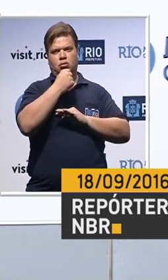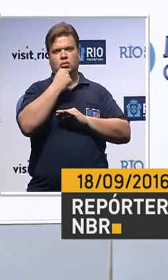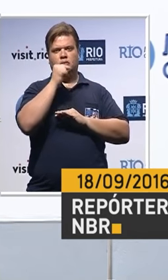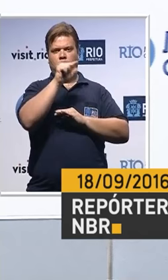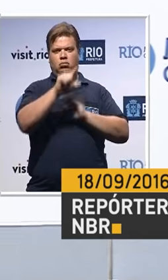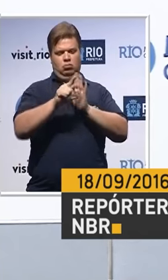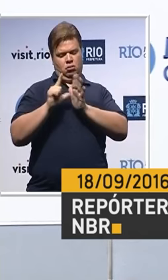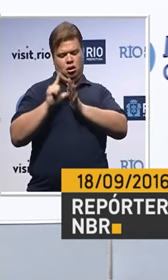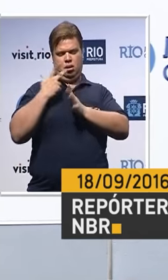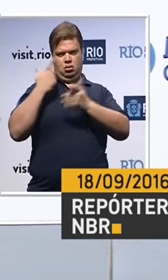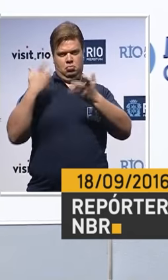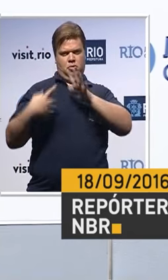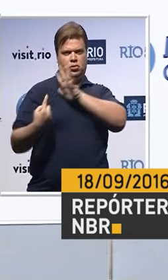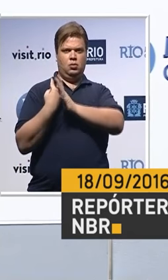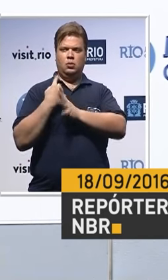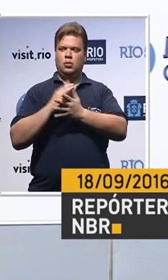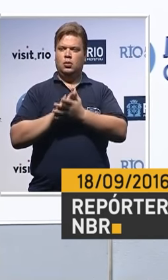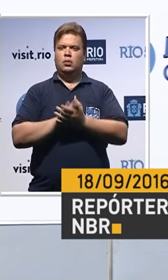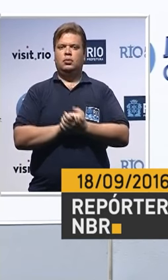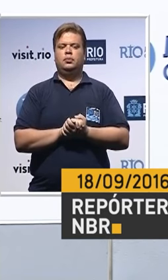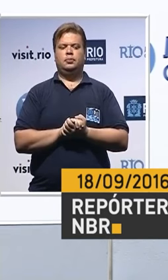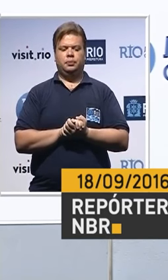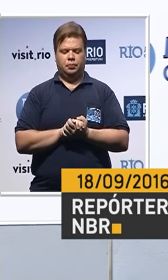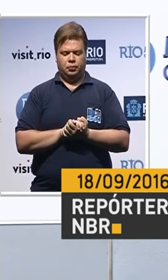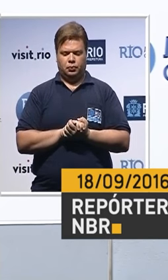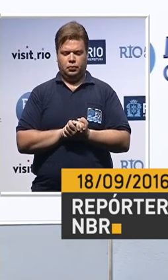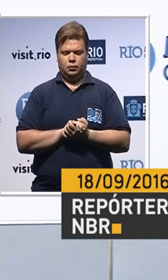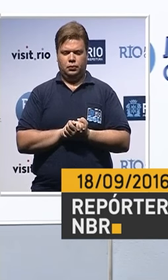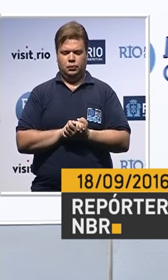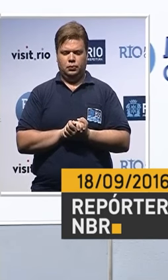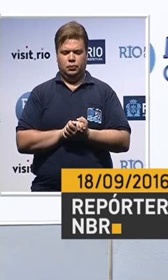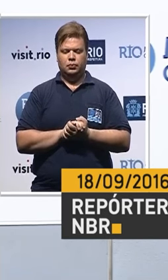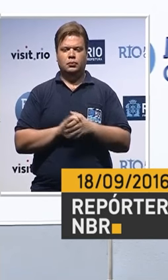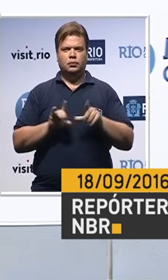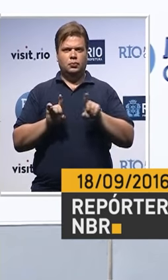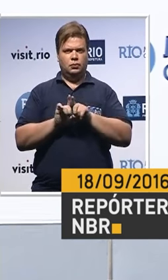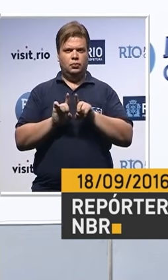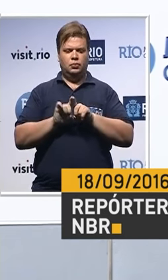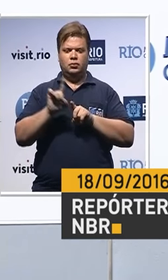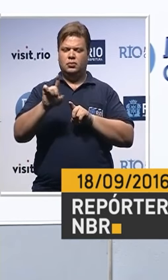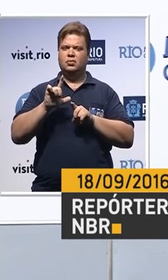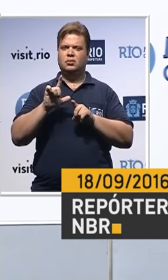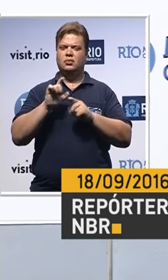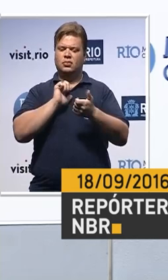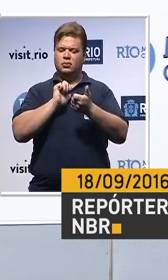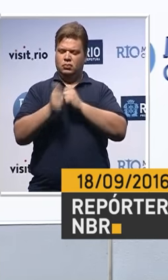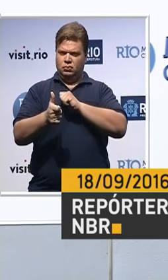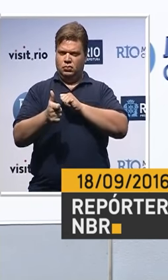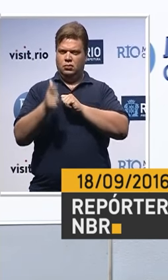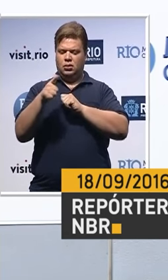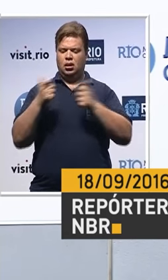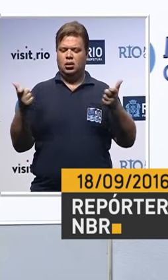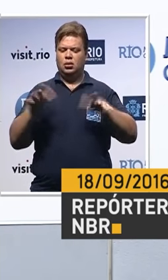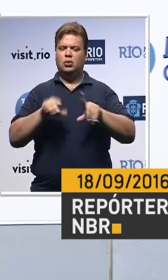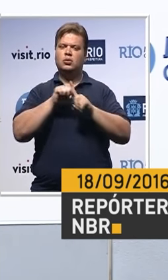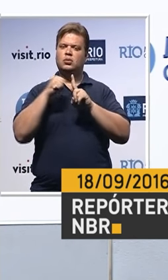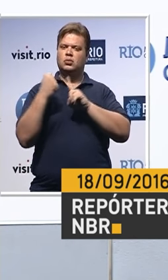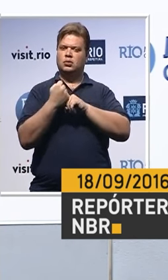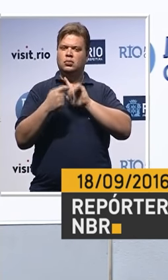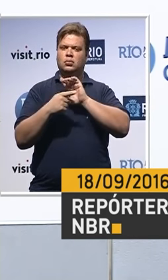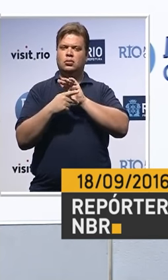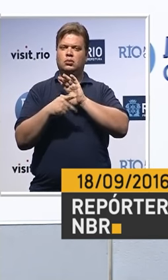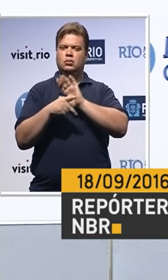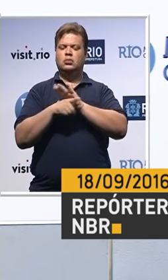na pergunta anterior, e também no investimento do esporte enquanto inclusão social e no